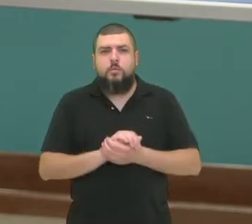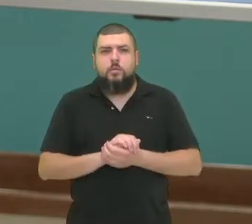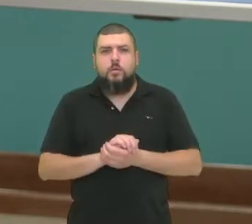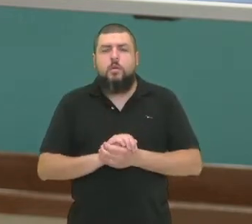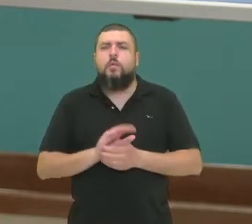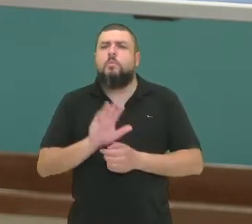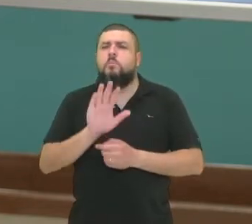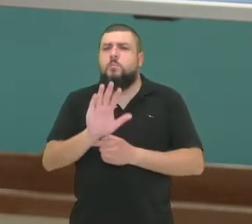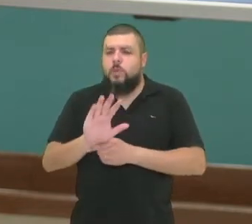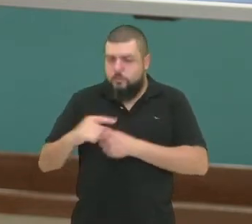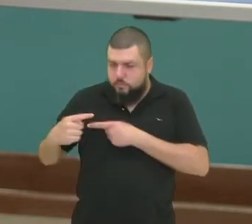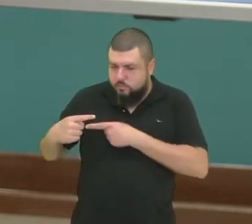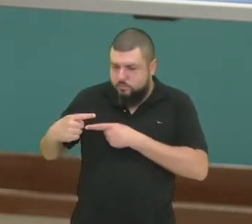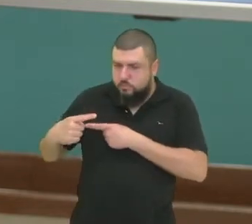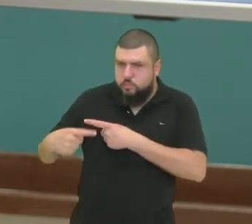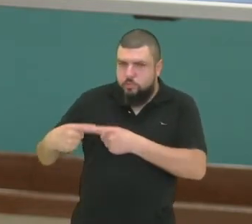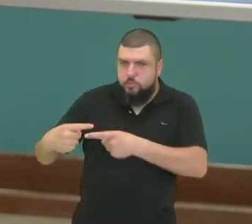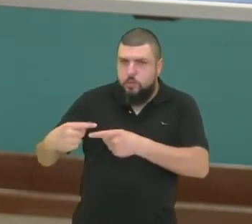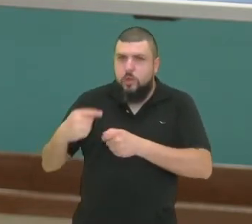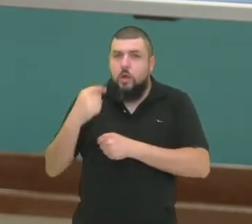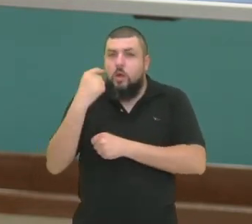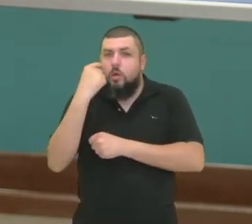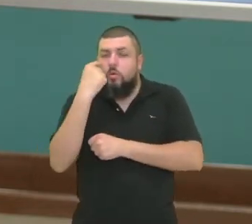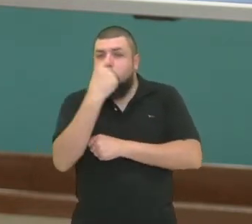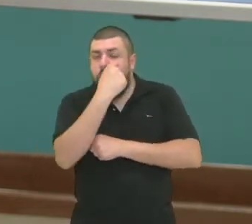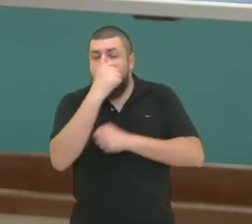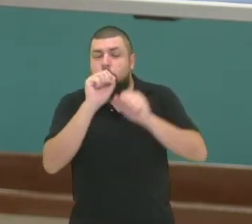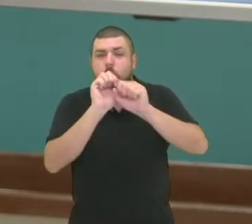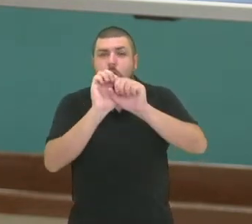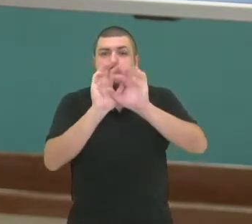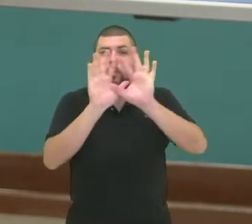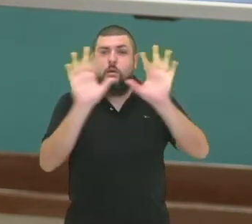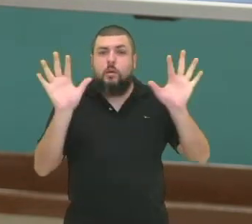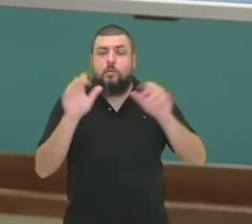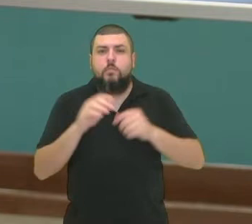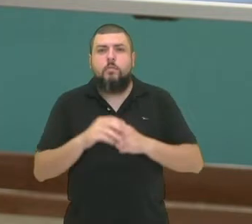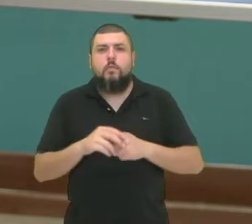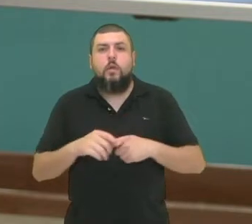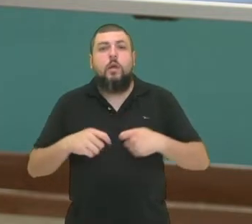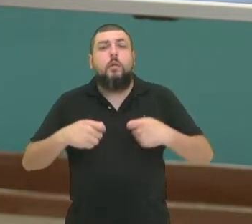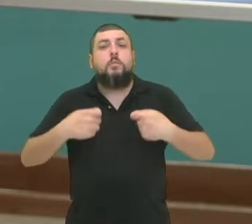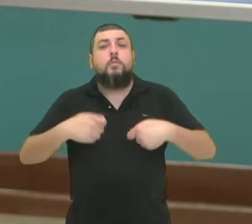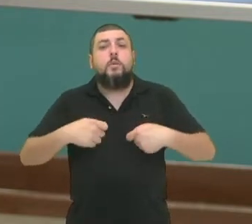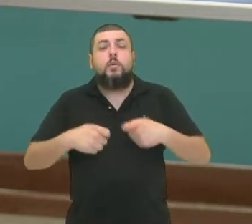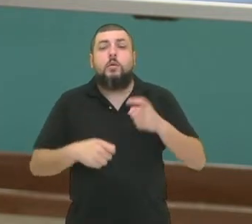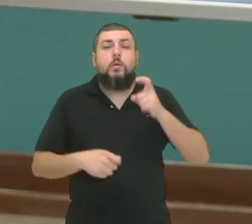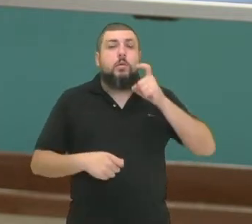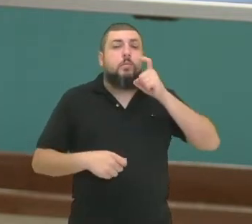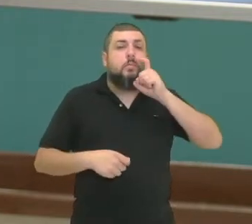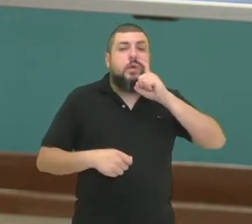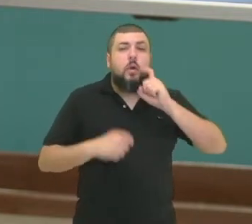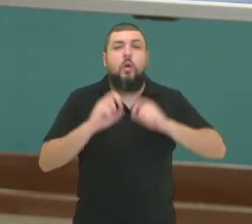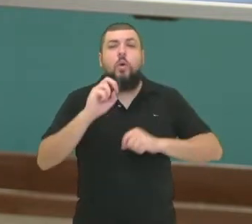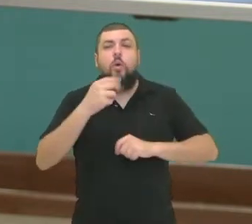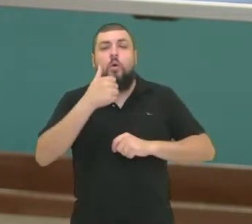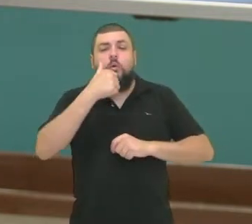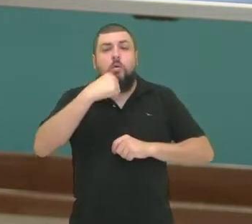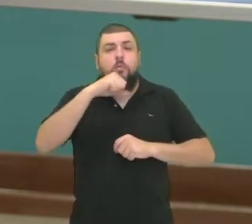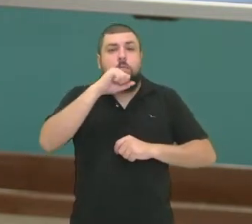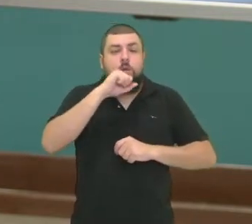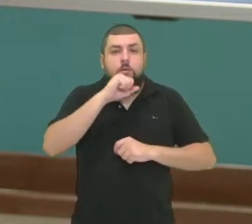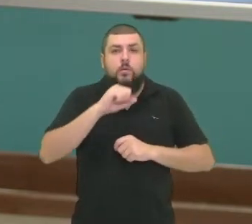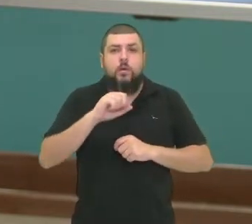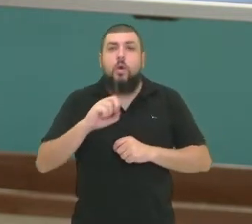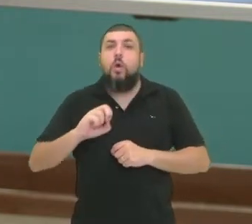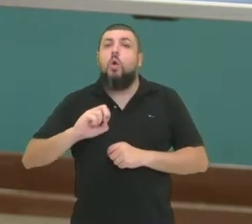o indivíduo ter os olhos claros, ele precisa ter ou o pai ou a mãe, ou ainda, né, para ter